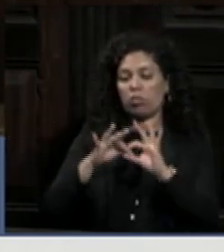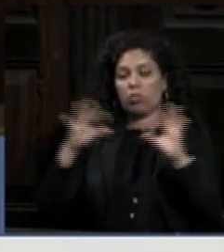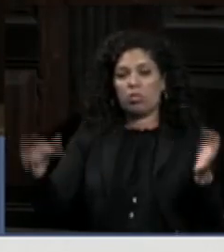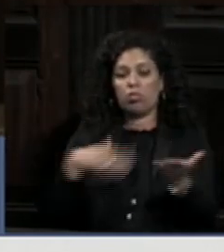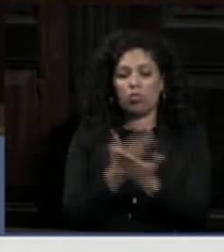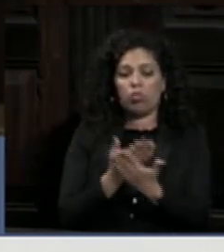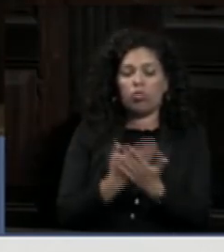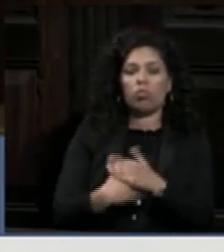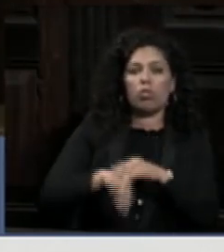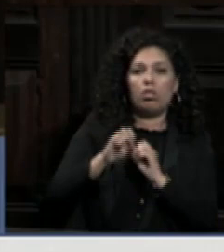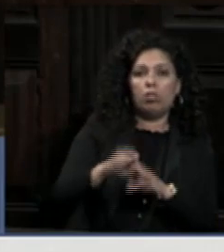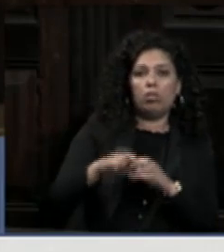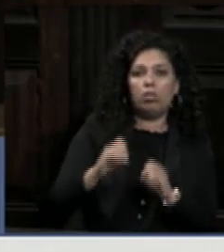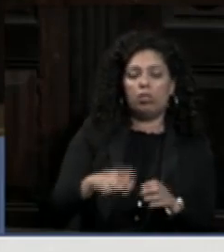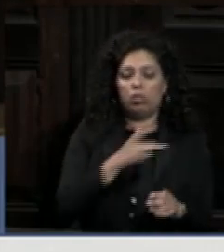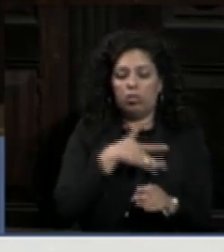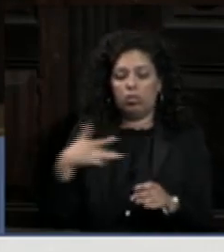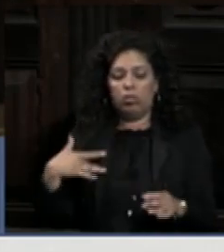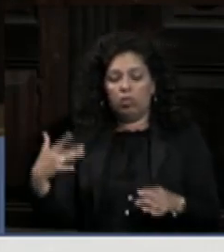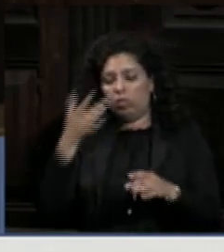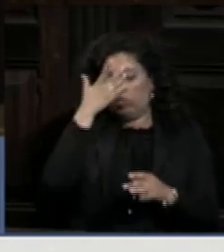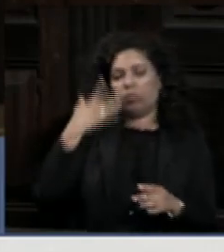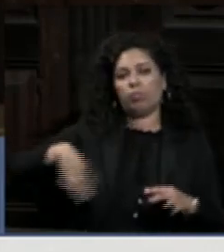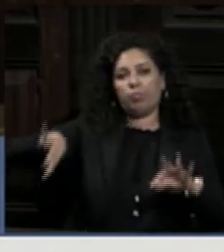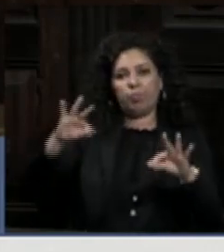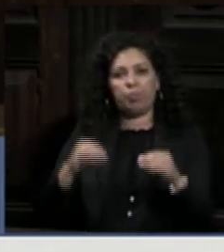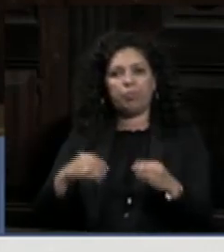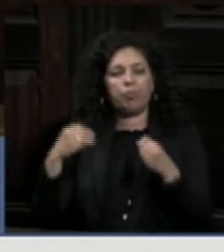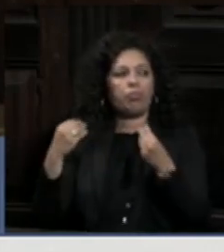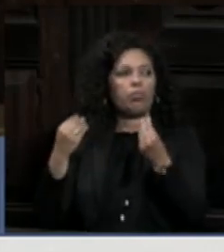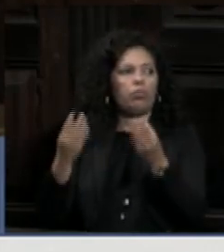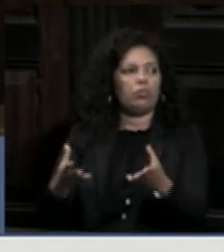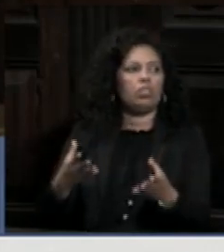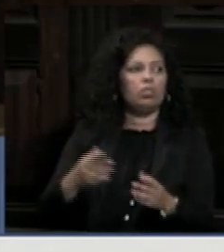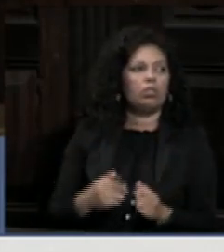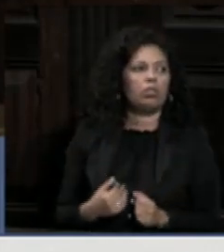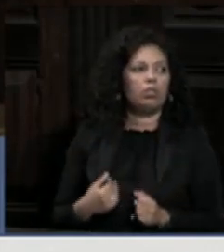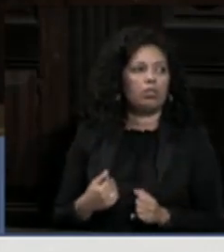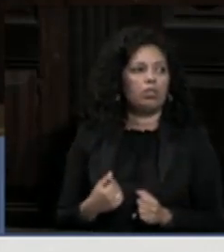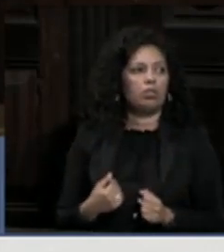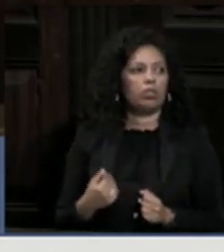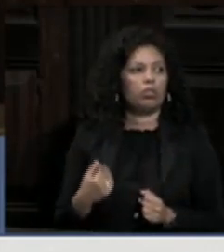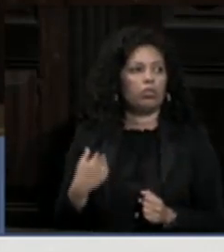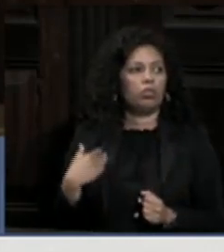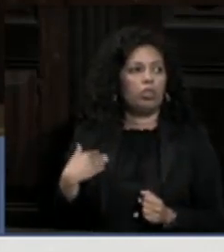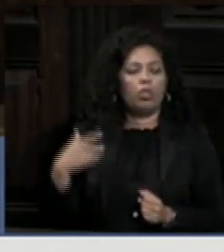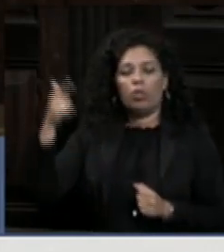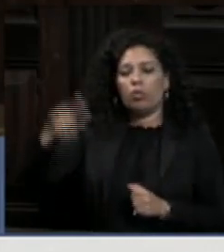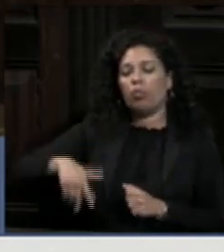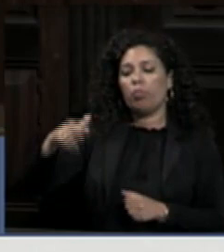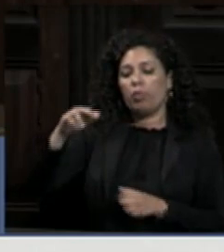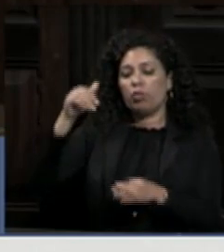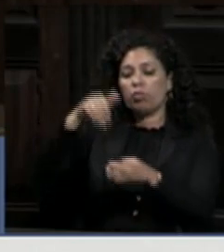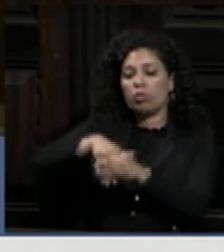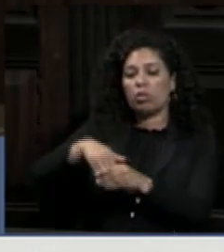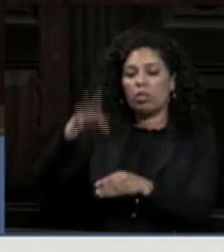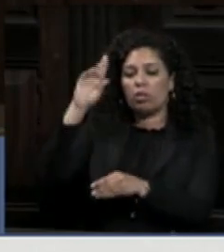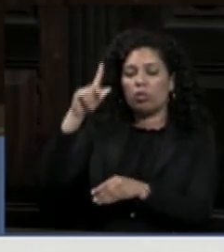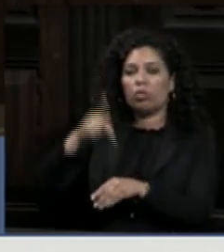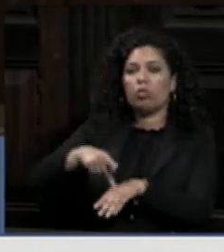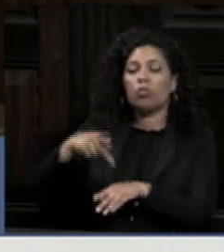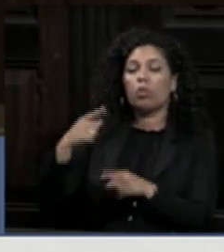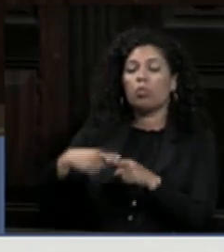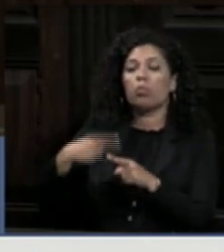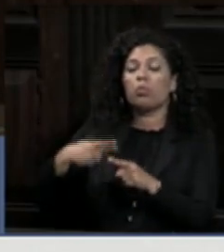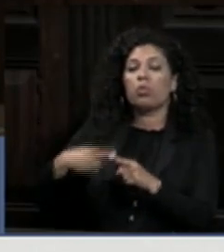direito à saúde por isso talvez que eu seja o mais votado do rio das pedras porque eu lutei para que quando